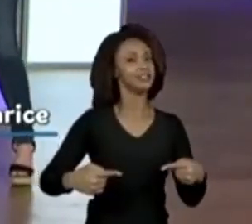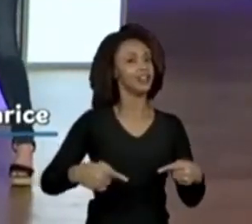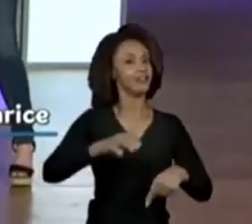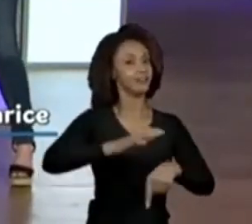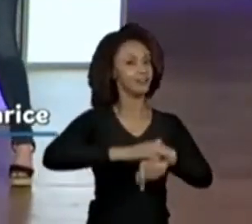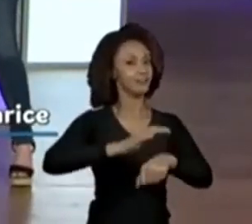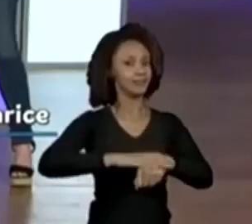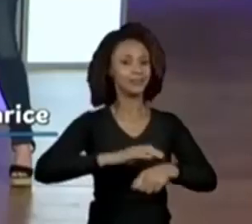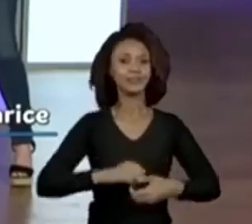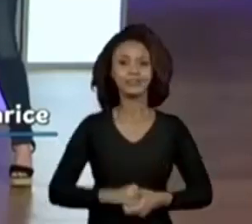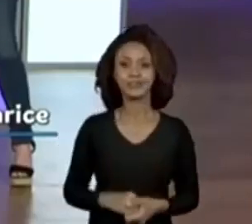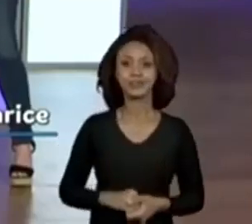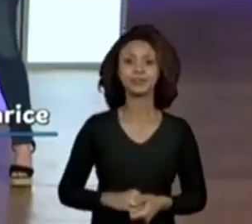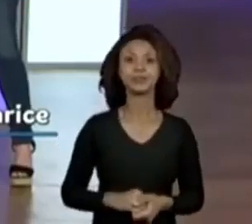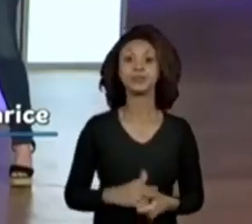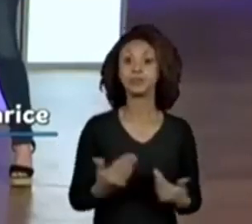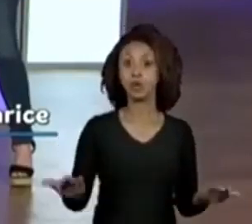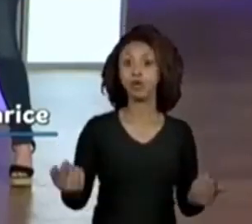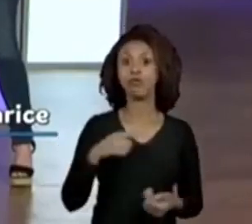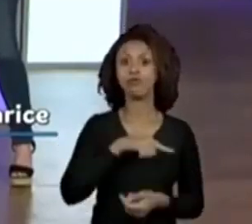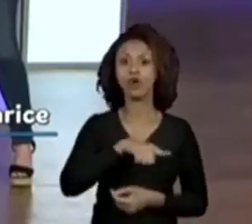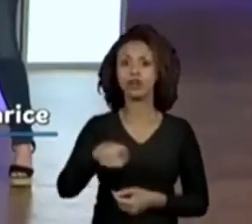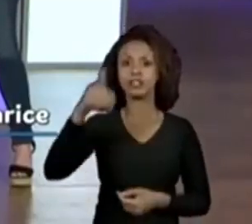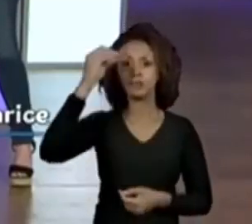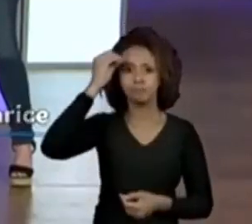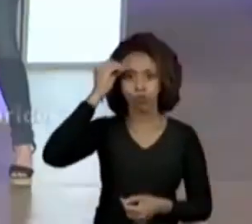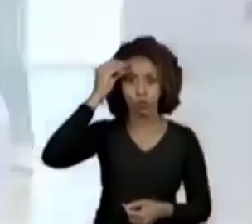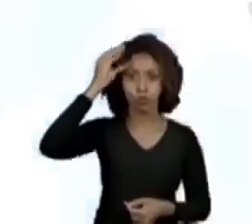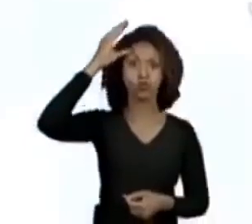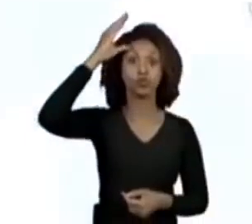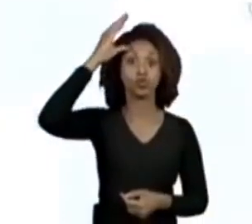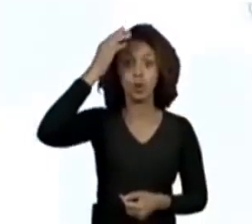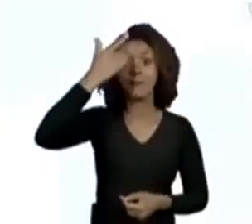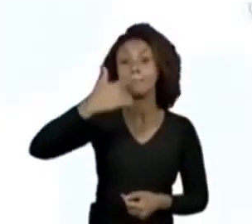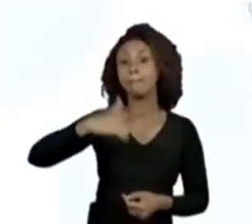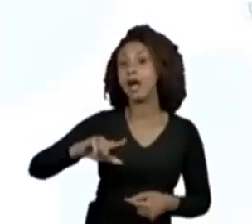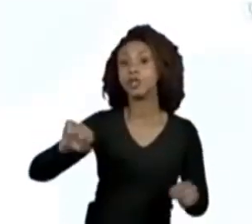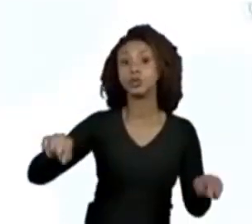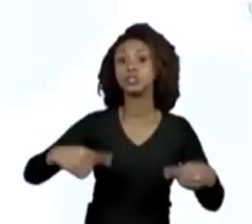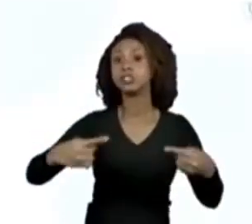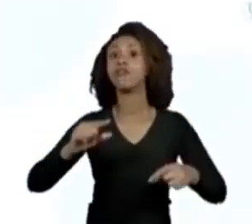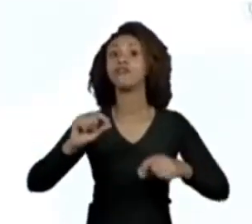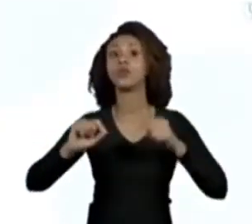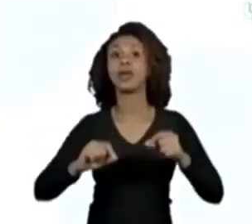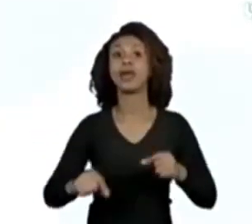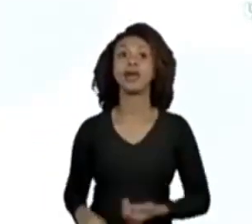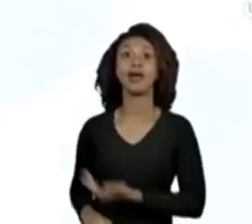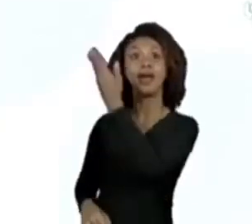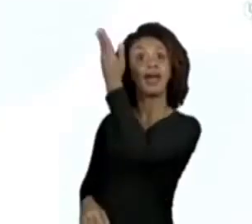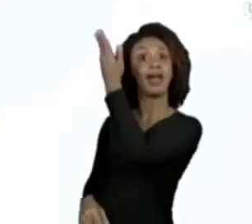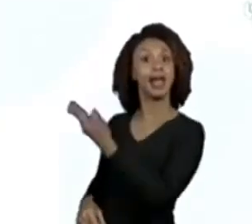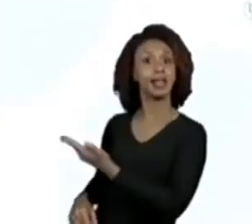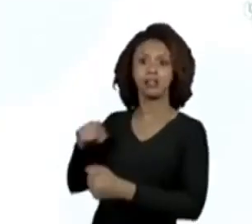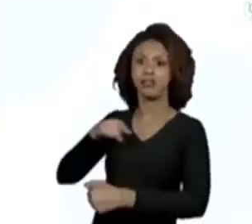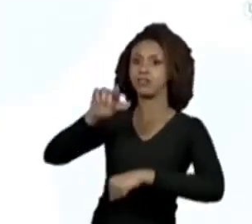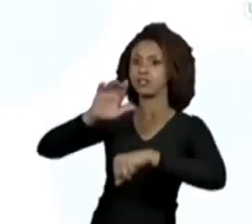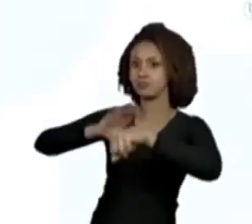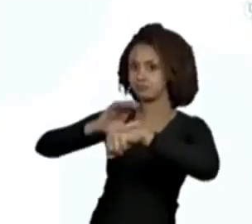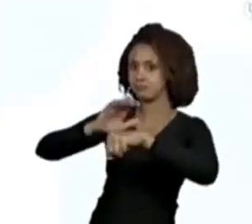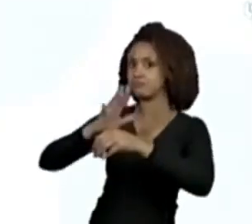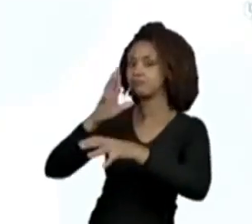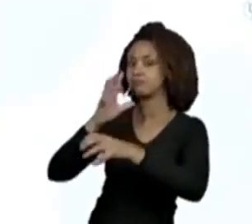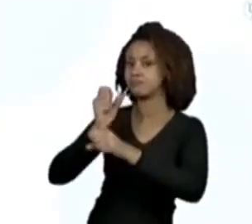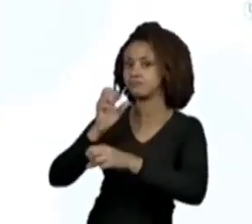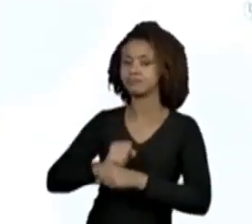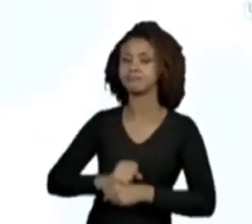desafio que vocês vão ter para ampliar o seu conhecimento é resolver essa situação, problema aqui. Para